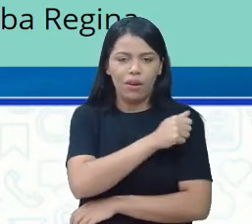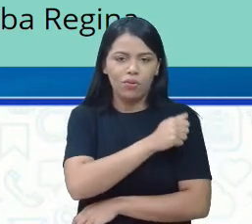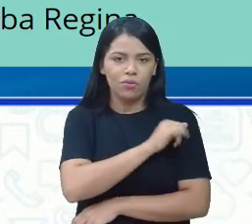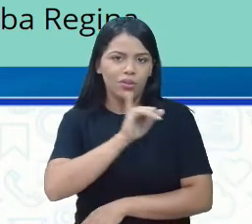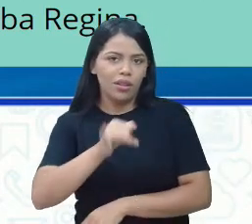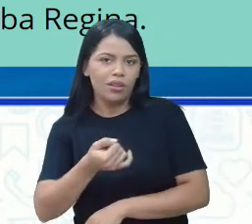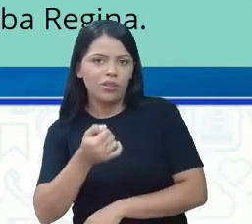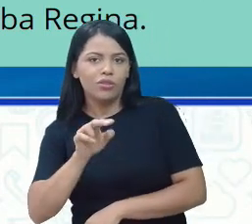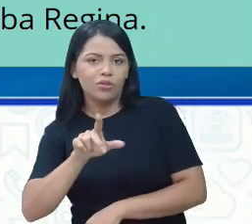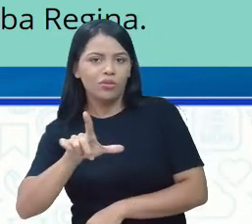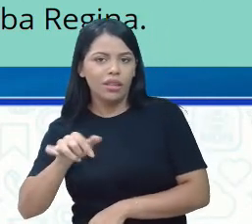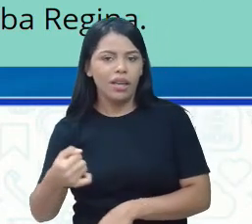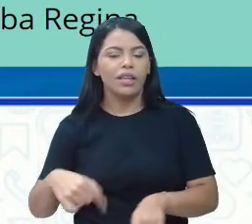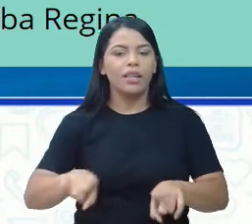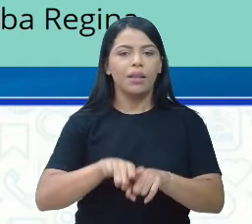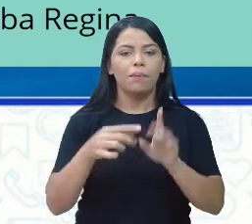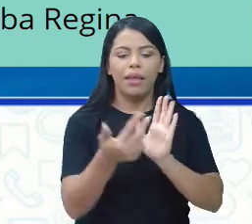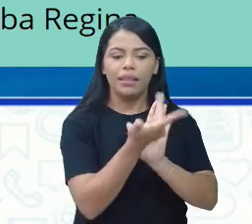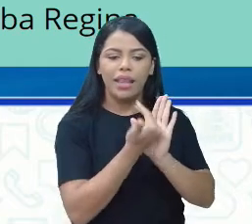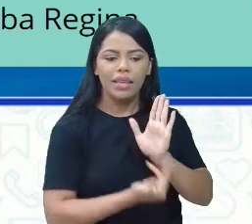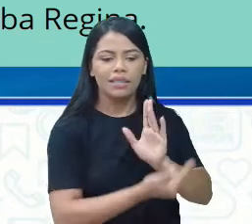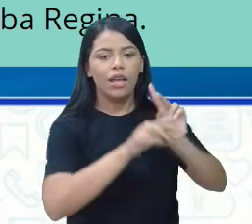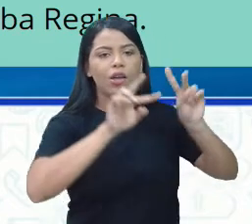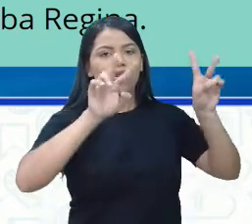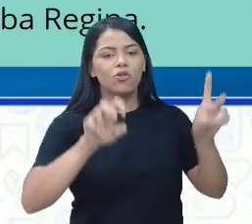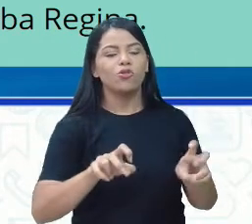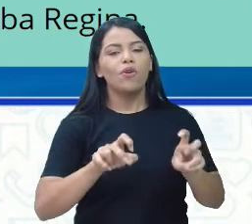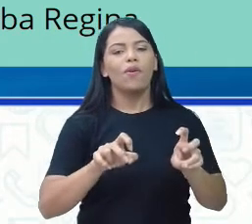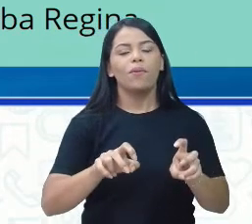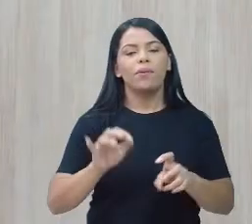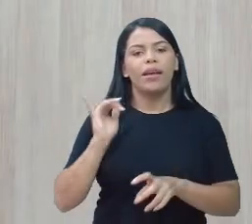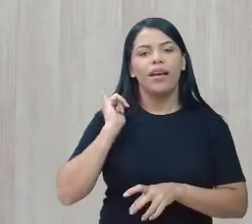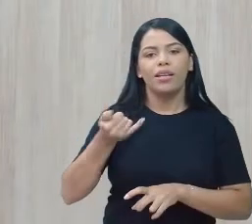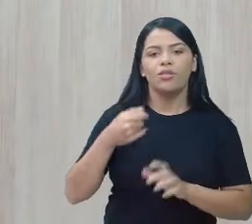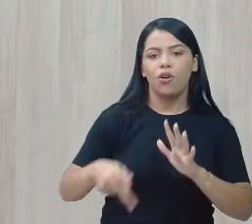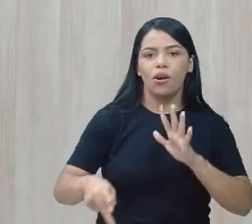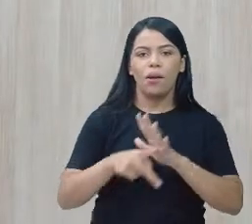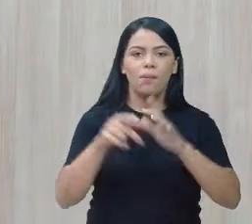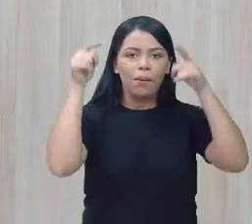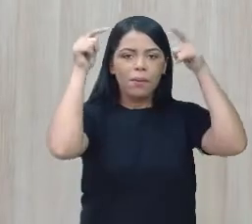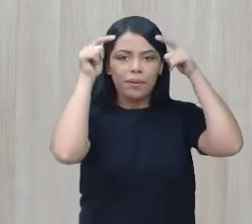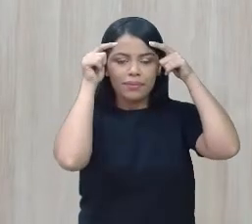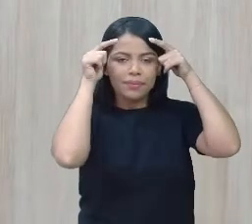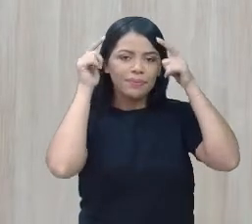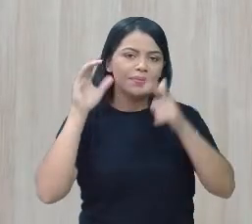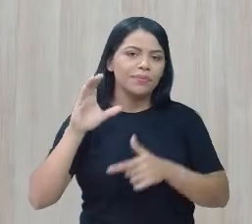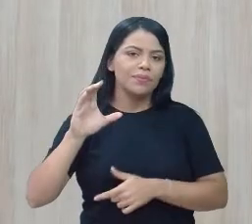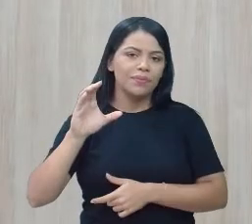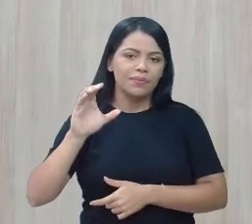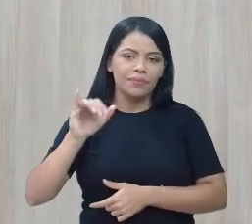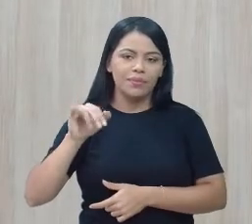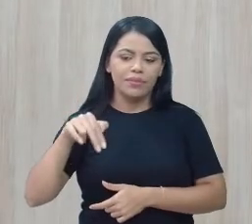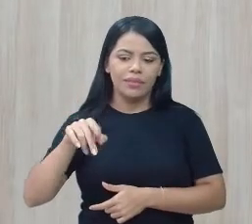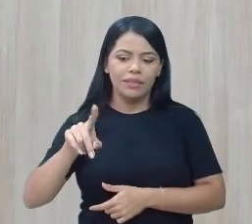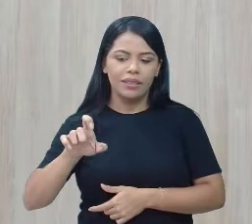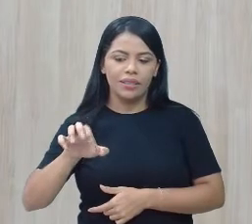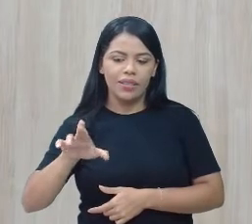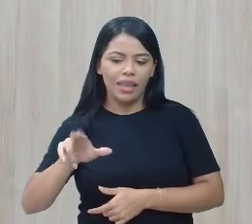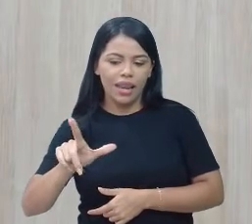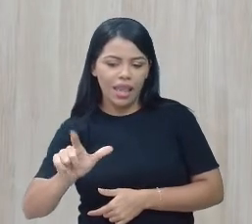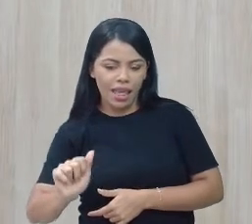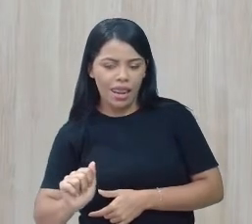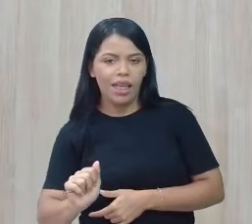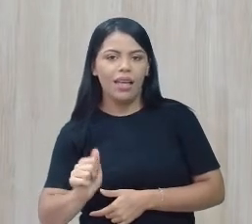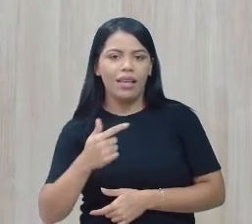e os desenhos sobre a história da Cinderela que ela acabou de contar para vocês. Então, agora que a gente ouviu esse áudio, a gente consegue